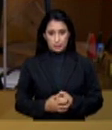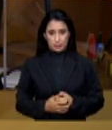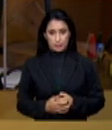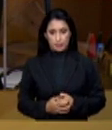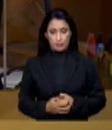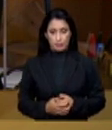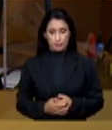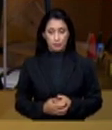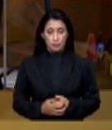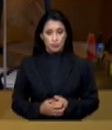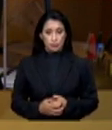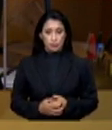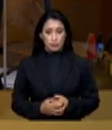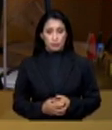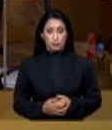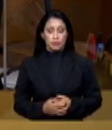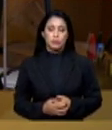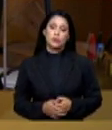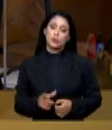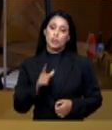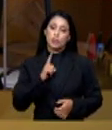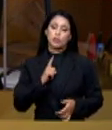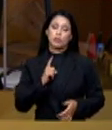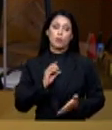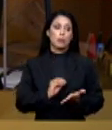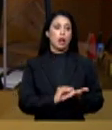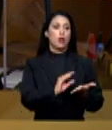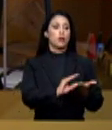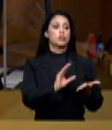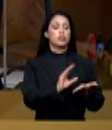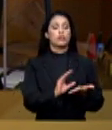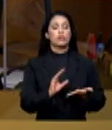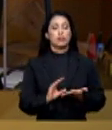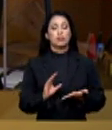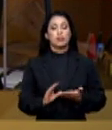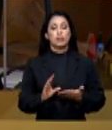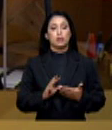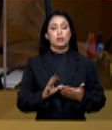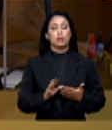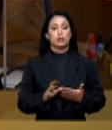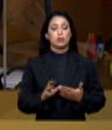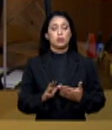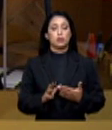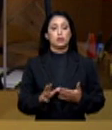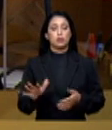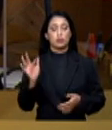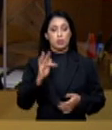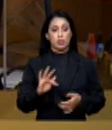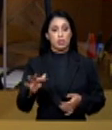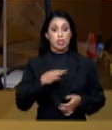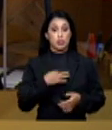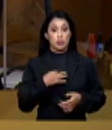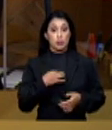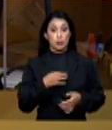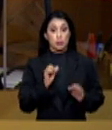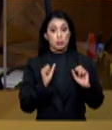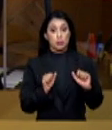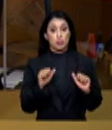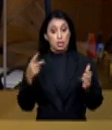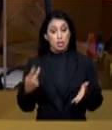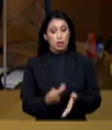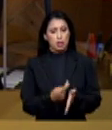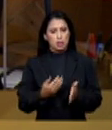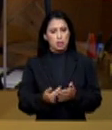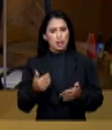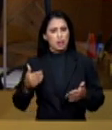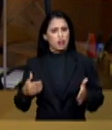ficou a imposição de condições a destinação de recursos federais de transferências voluntárias já poderia ocorrer mesmo